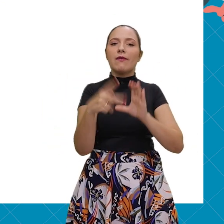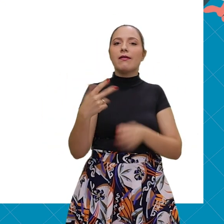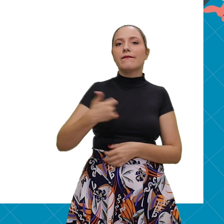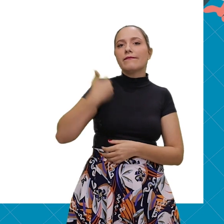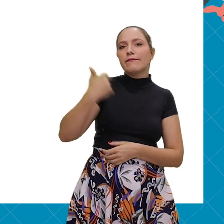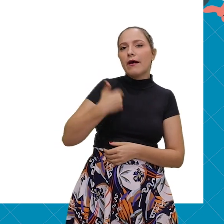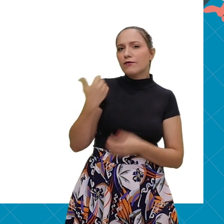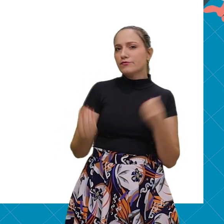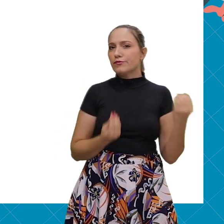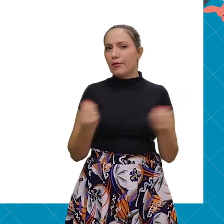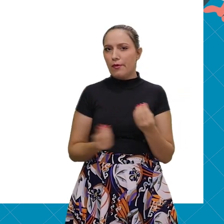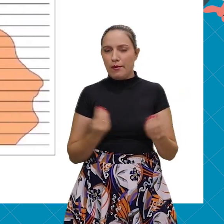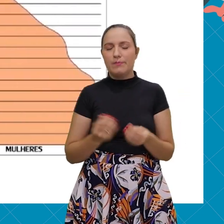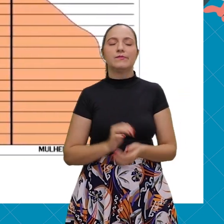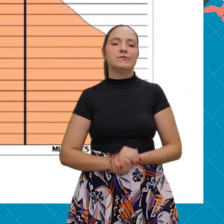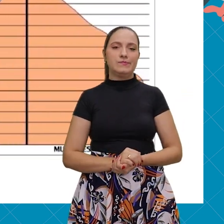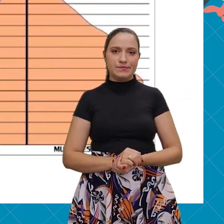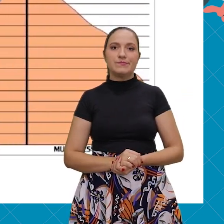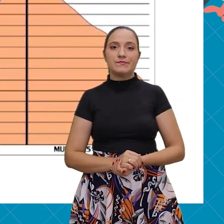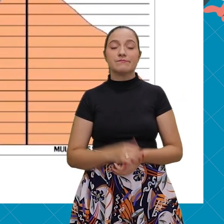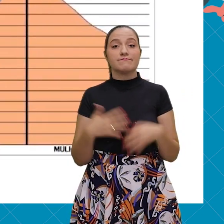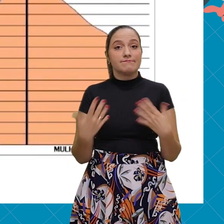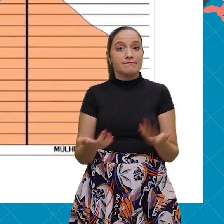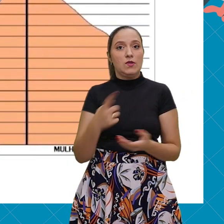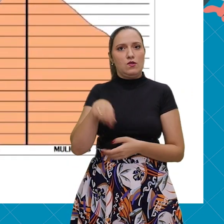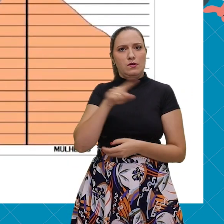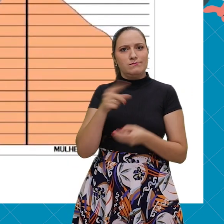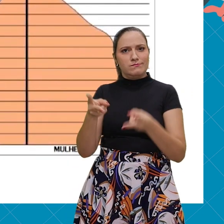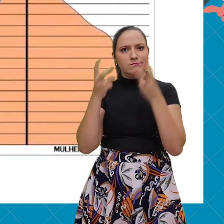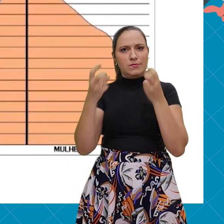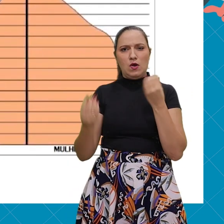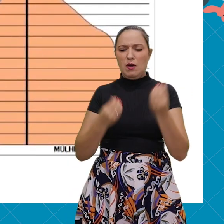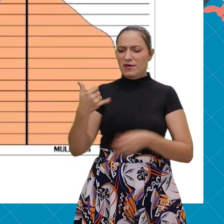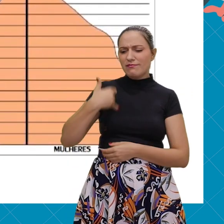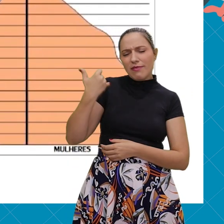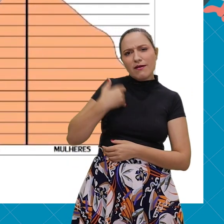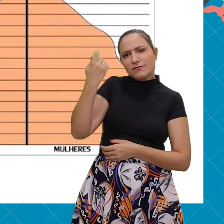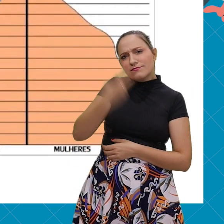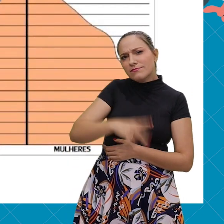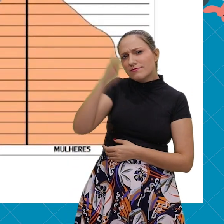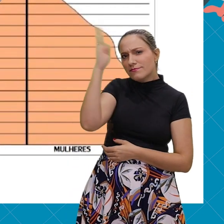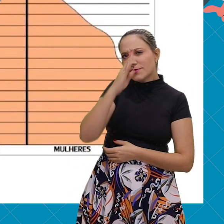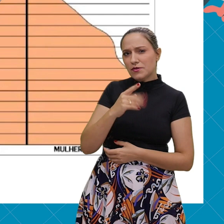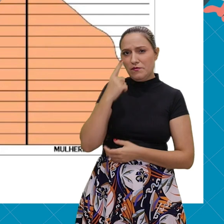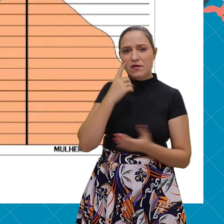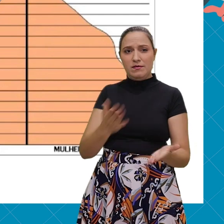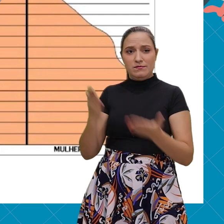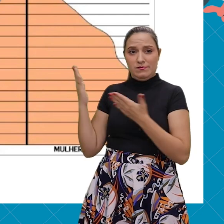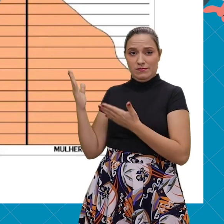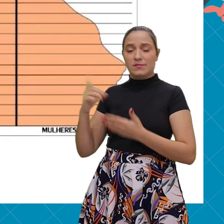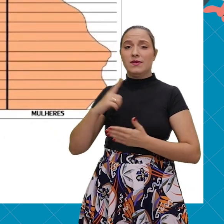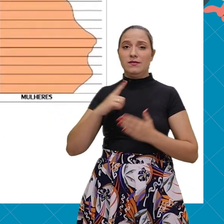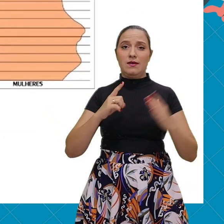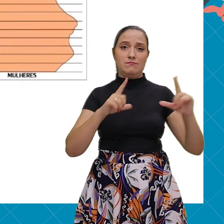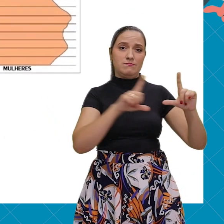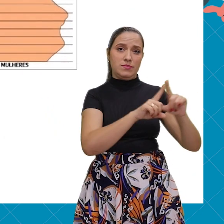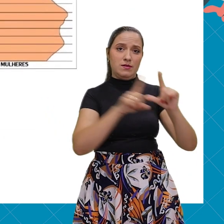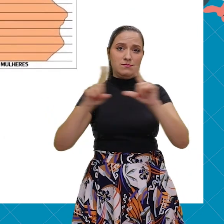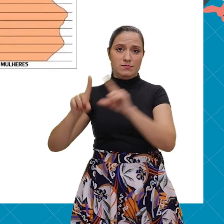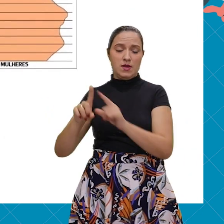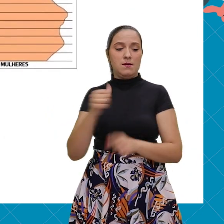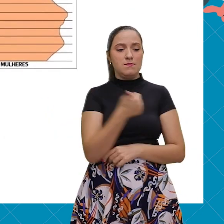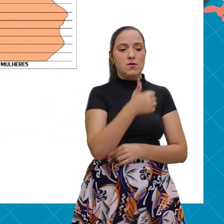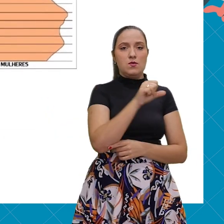etárias dessa população, ou seja, as características de idade. Bom, para entendermos essa transição aqui no Brasil, observe essas 2 pirâmides, a